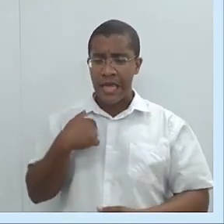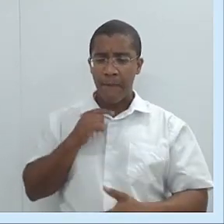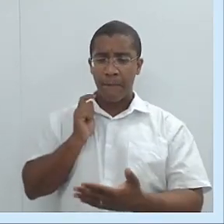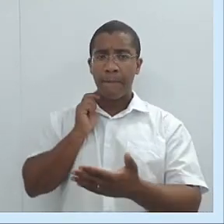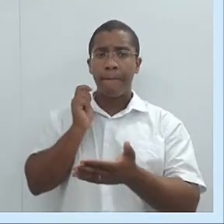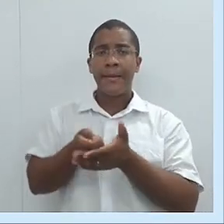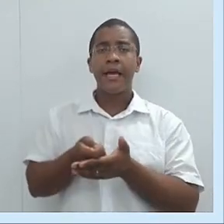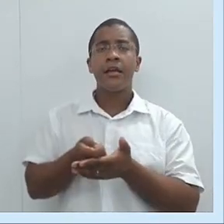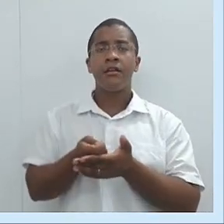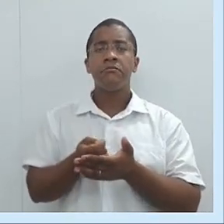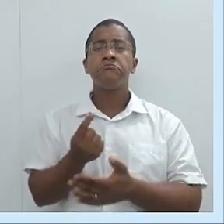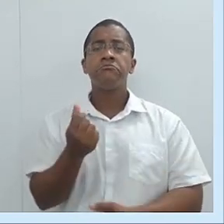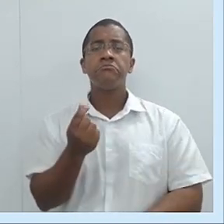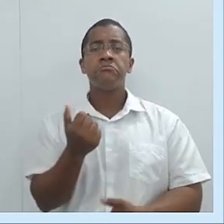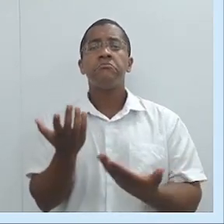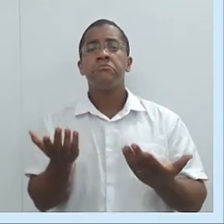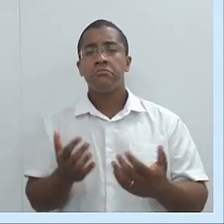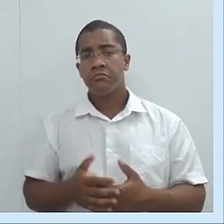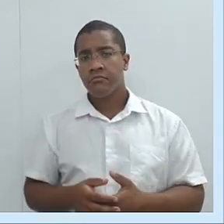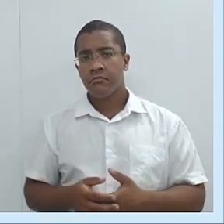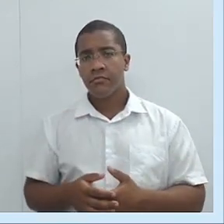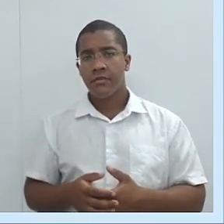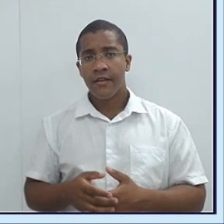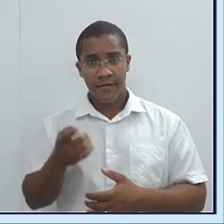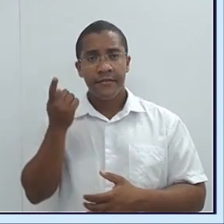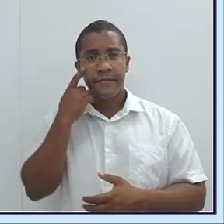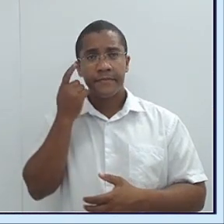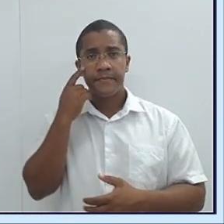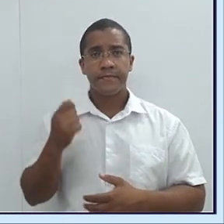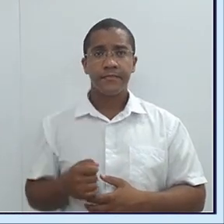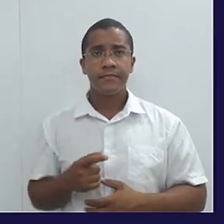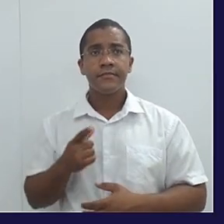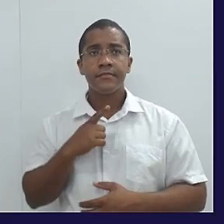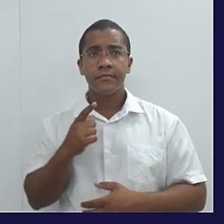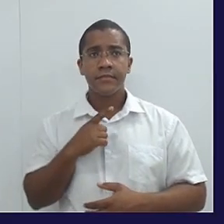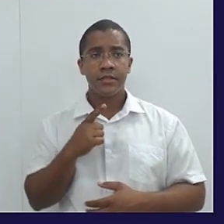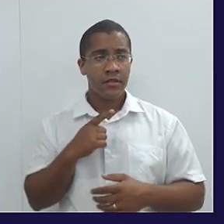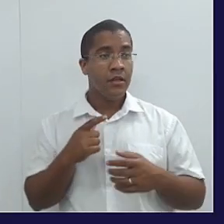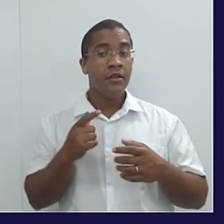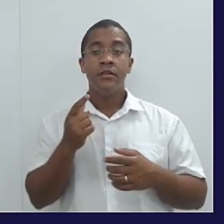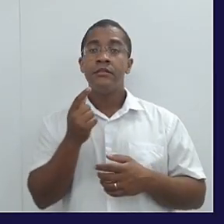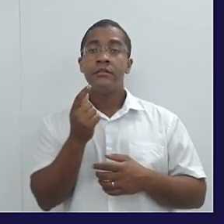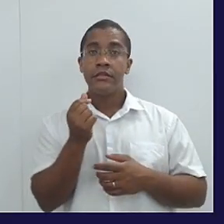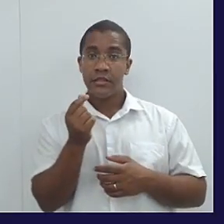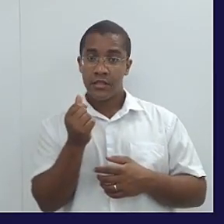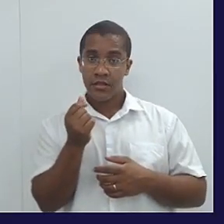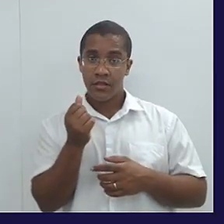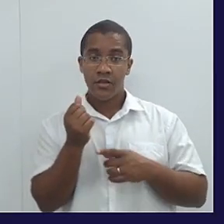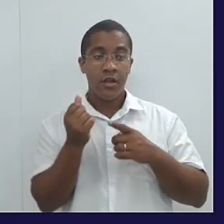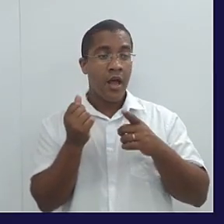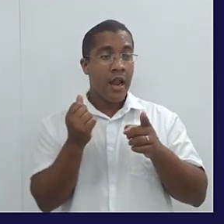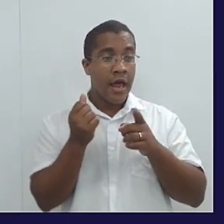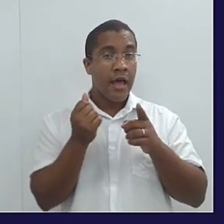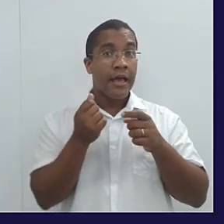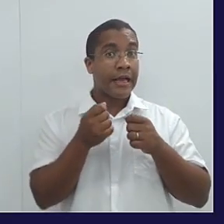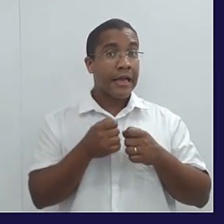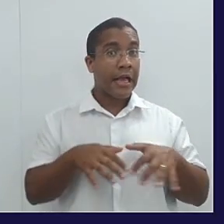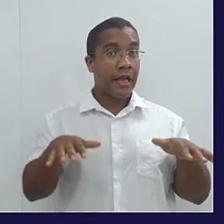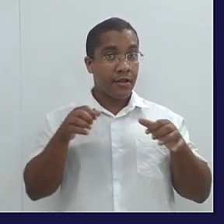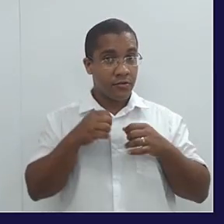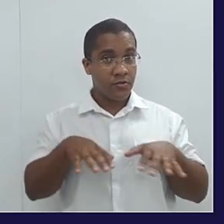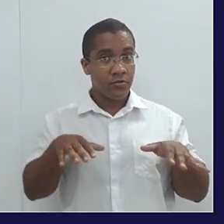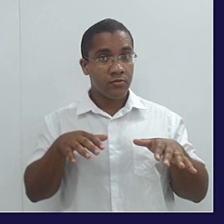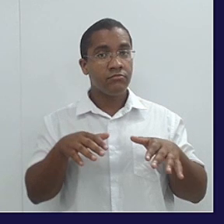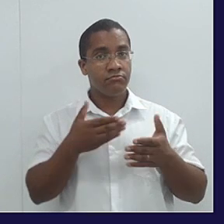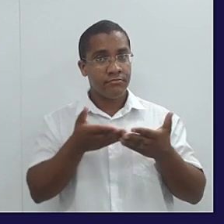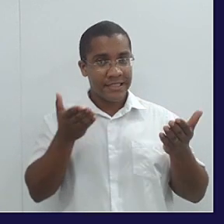eu vou pagar. Observe aí na telinha para a gente poder calcular em reais. Eu vou ter o meu custo, a energia que foi consumida,